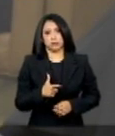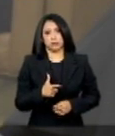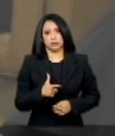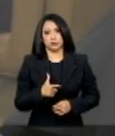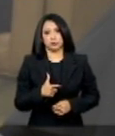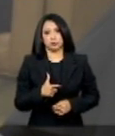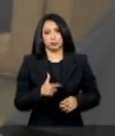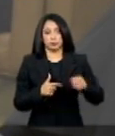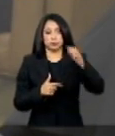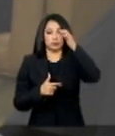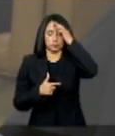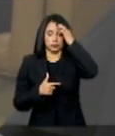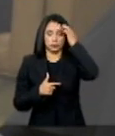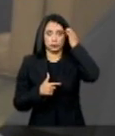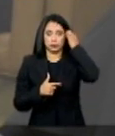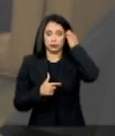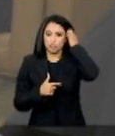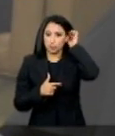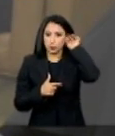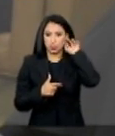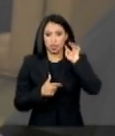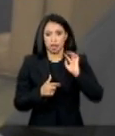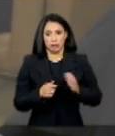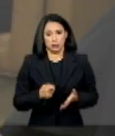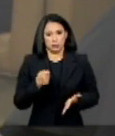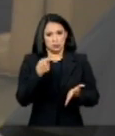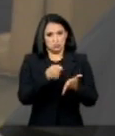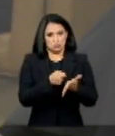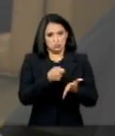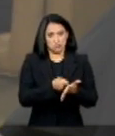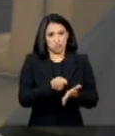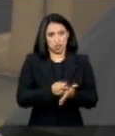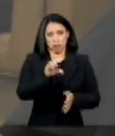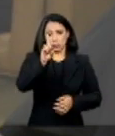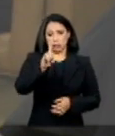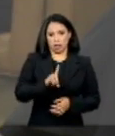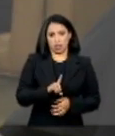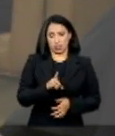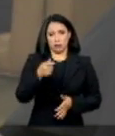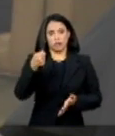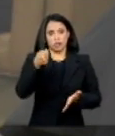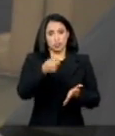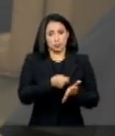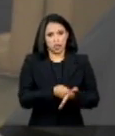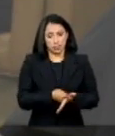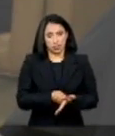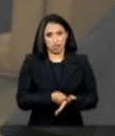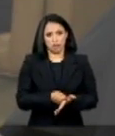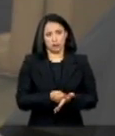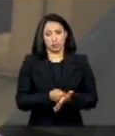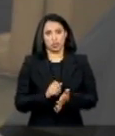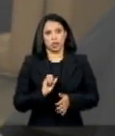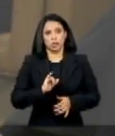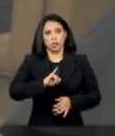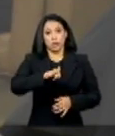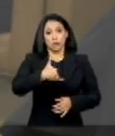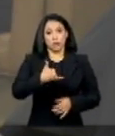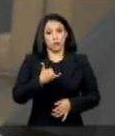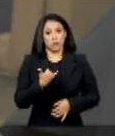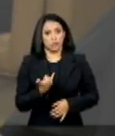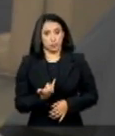imposição de normas de direitos e deveres de forma conveniente de forma oportunista